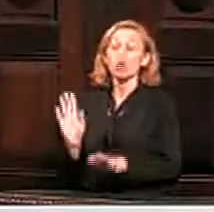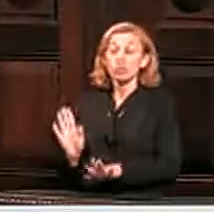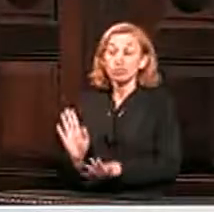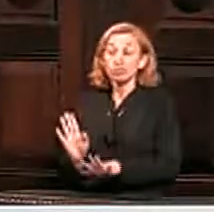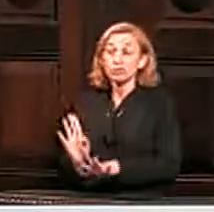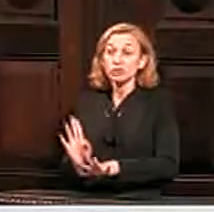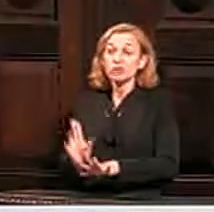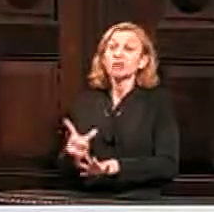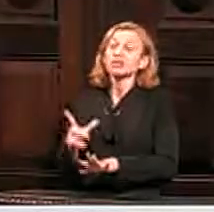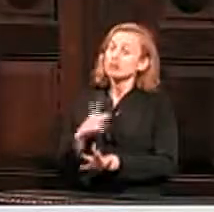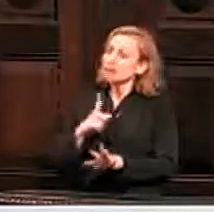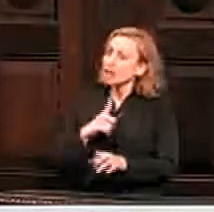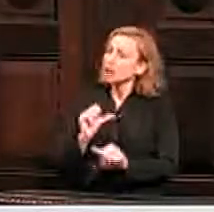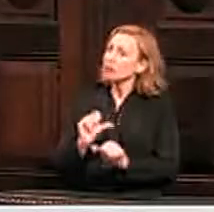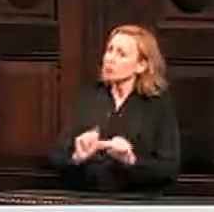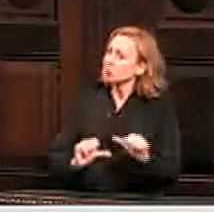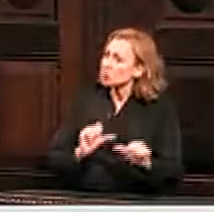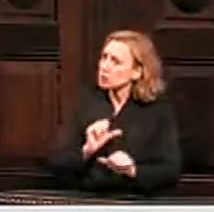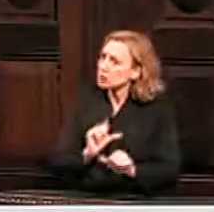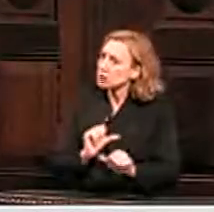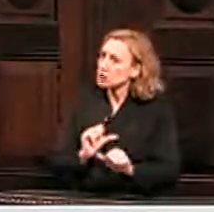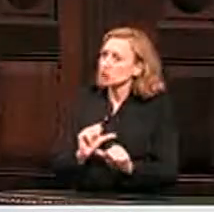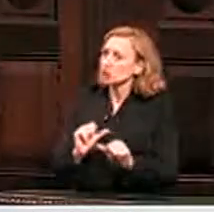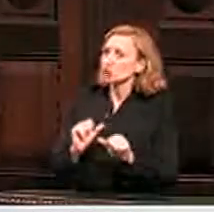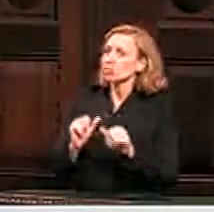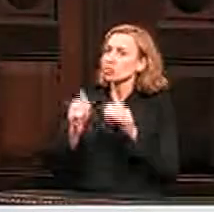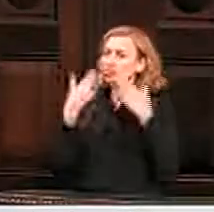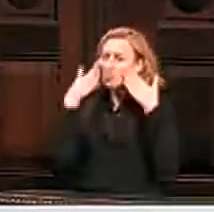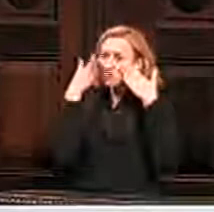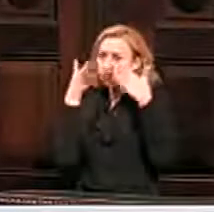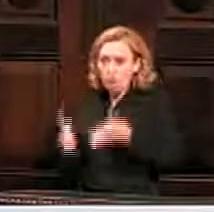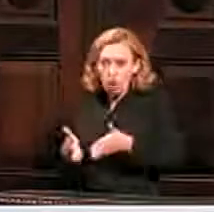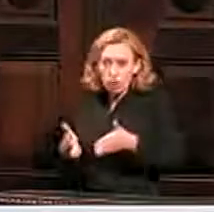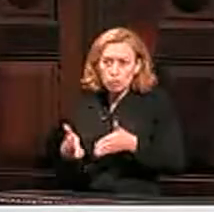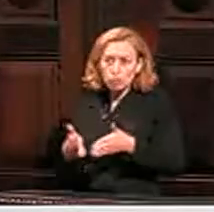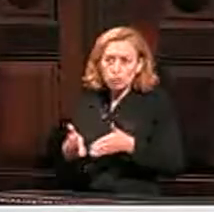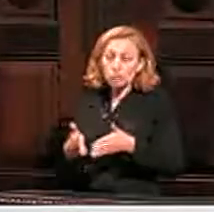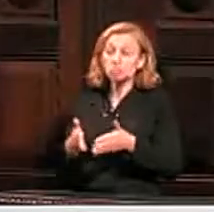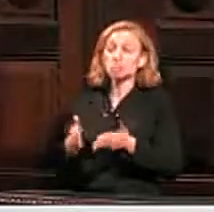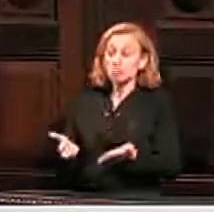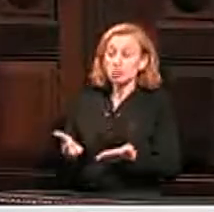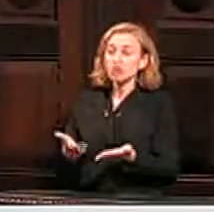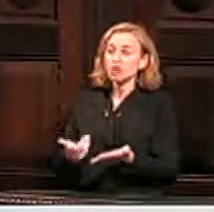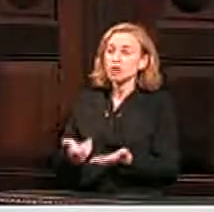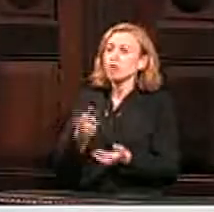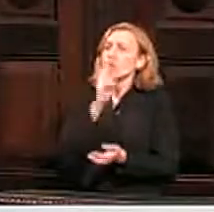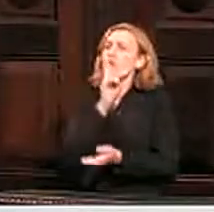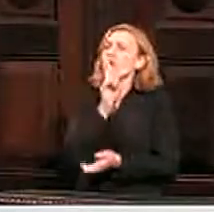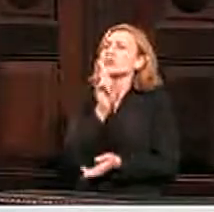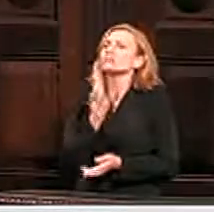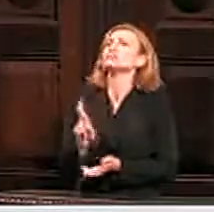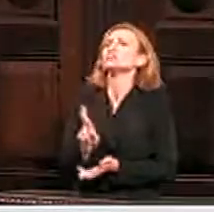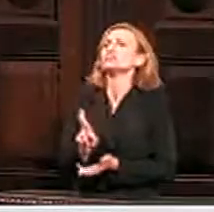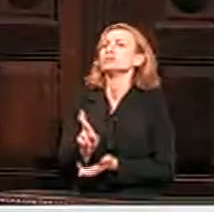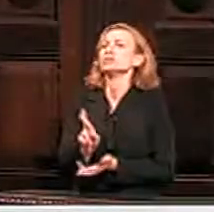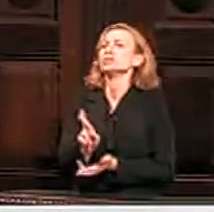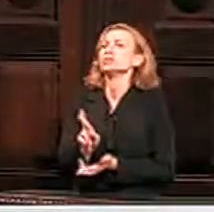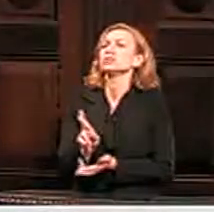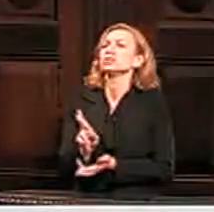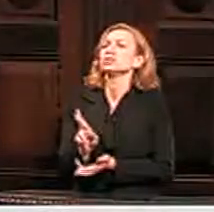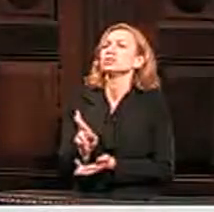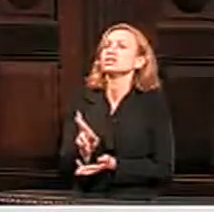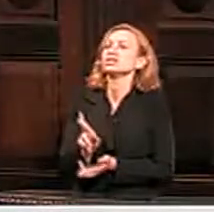há uma mudança de direção do foco. Quer dizer, o resultado é que,